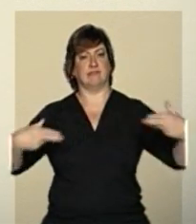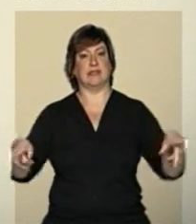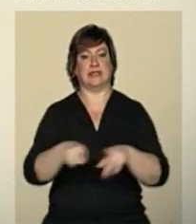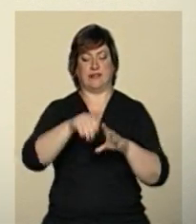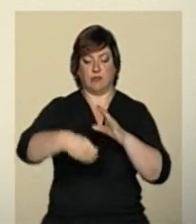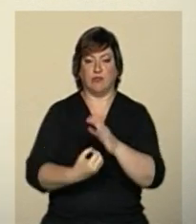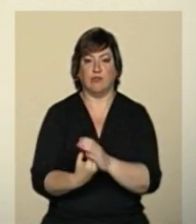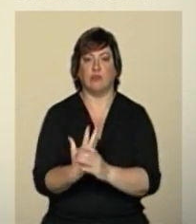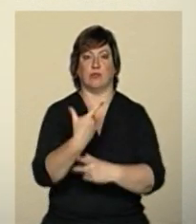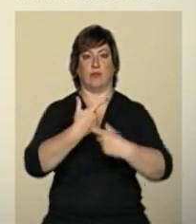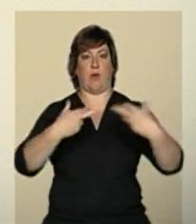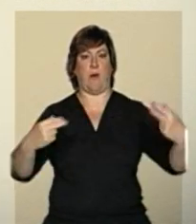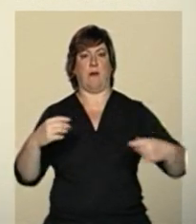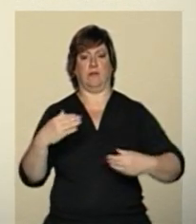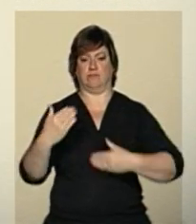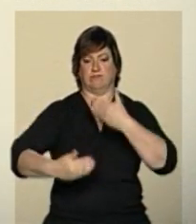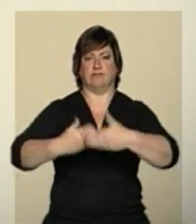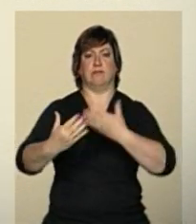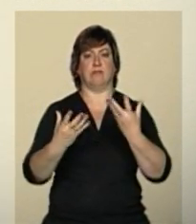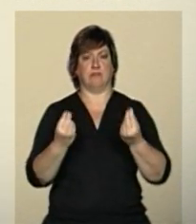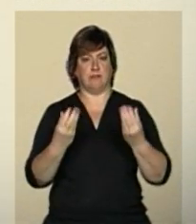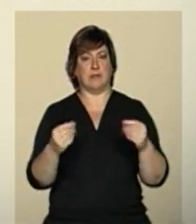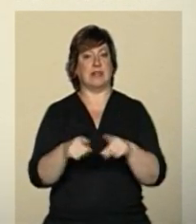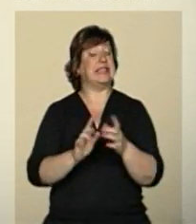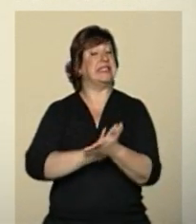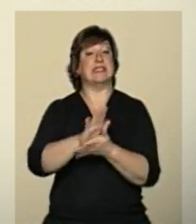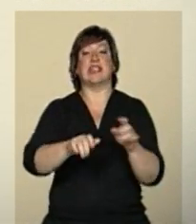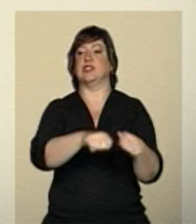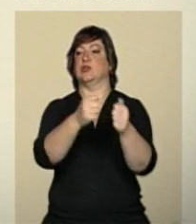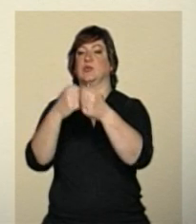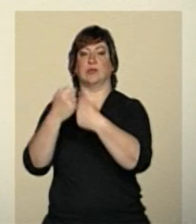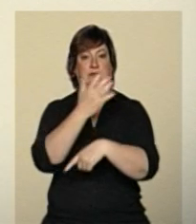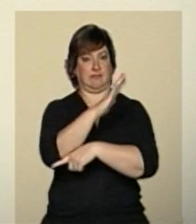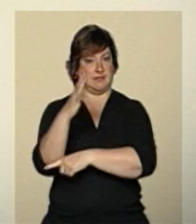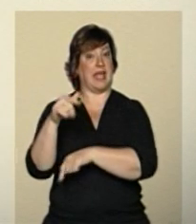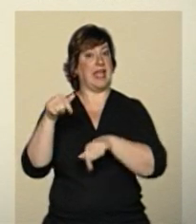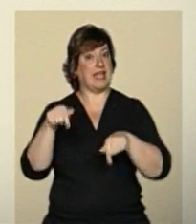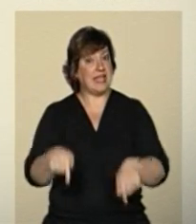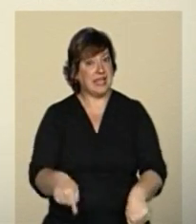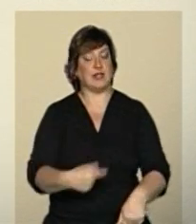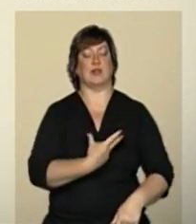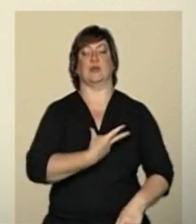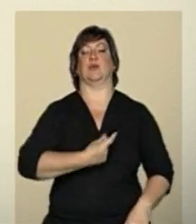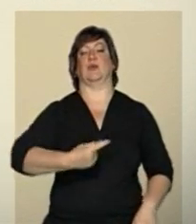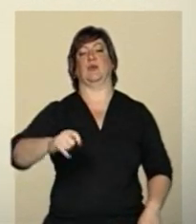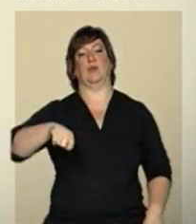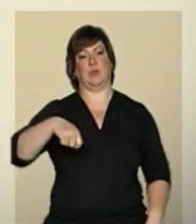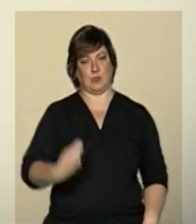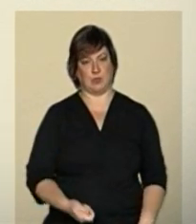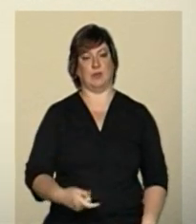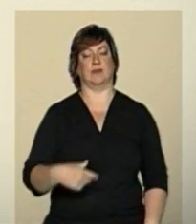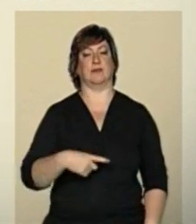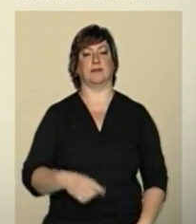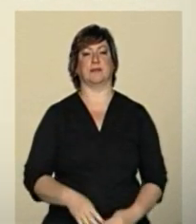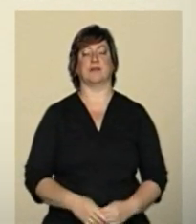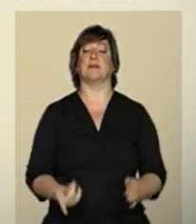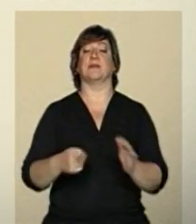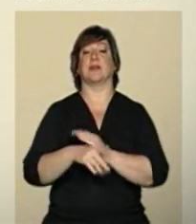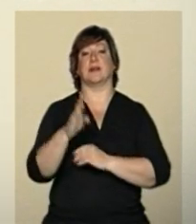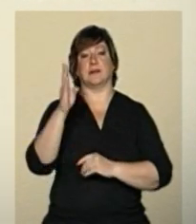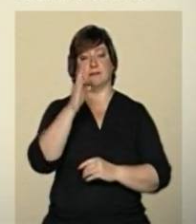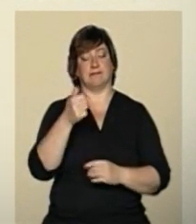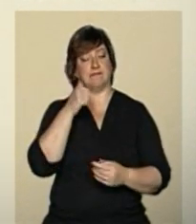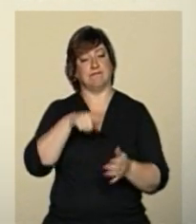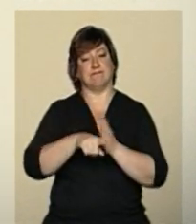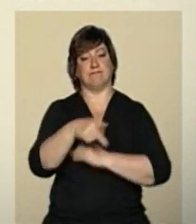alta produtividade sem destruir o meio ambiente. Isso é sustentabilidade. Presidenta, infelizmente o